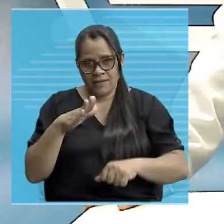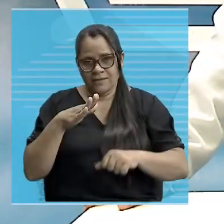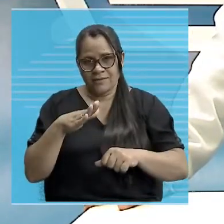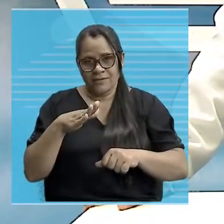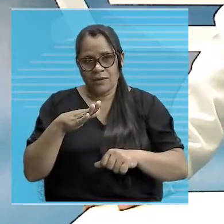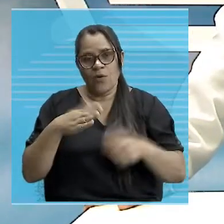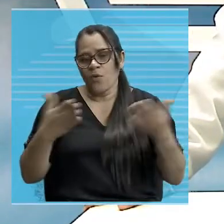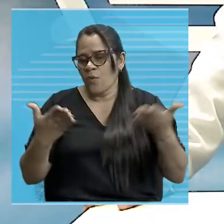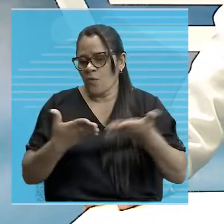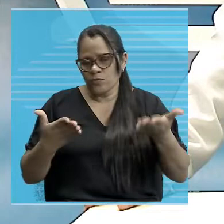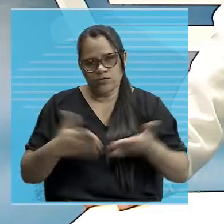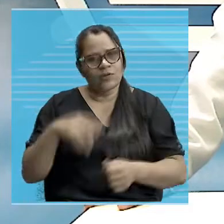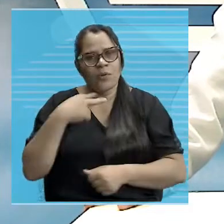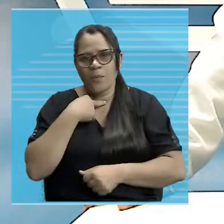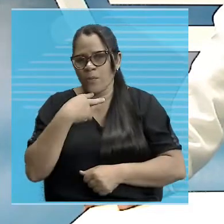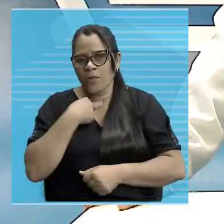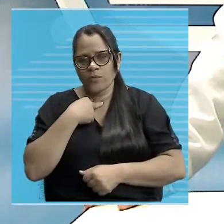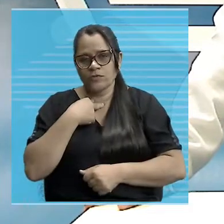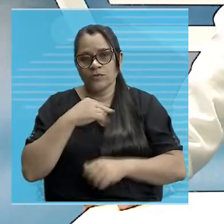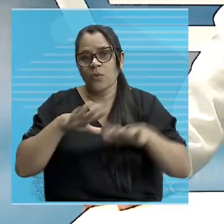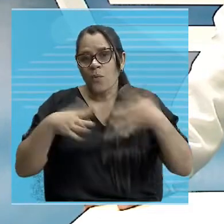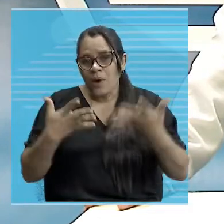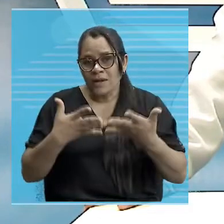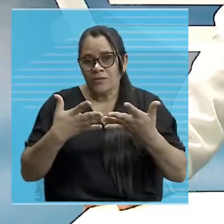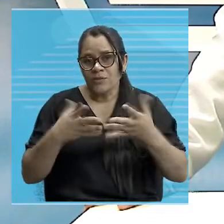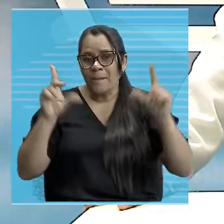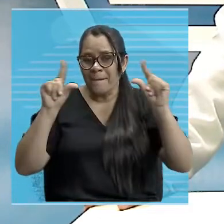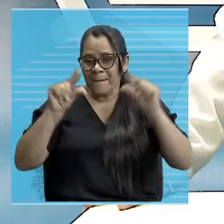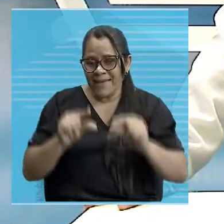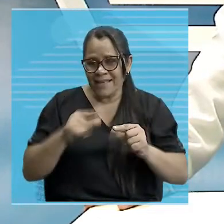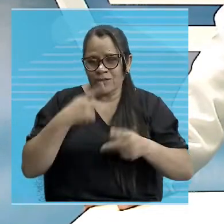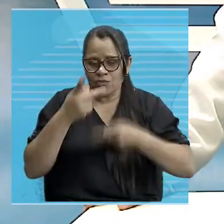Não existe isso. Quanto menos você fala,